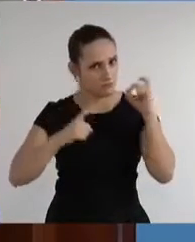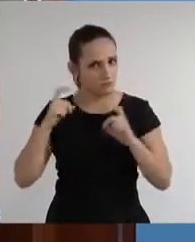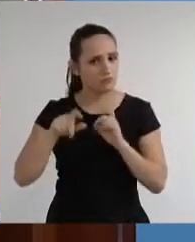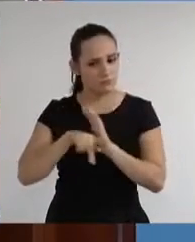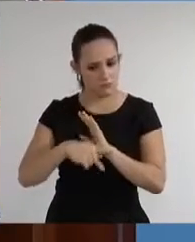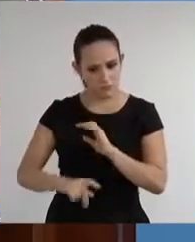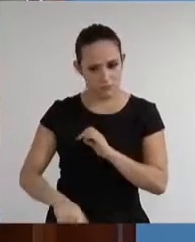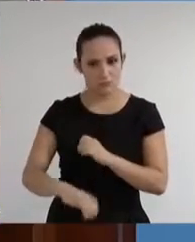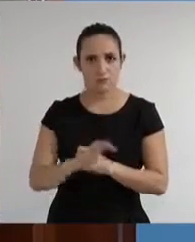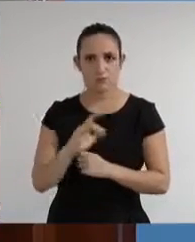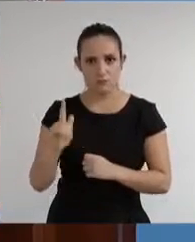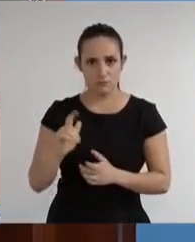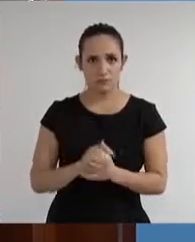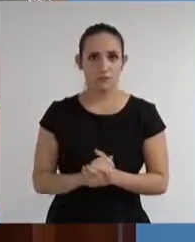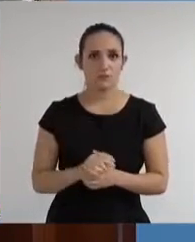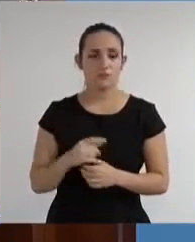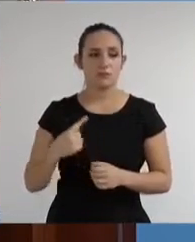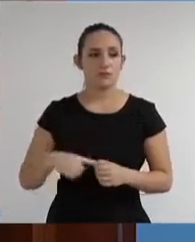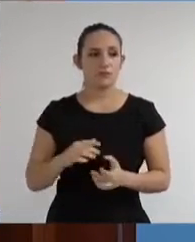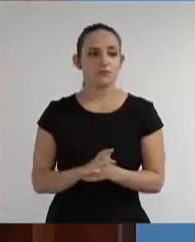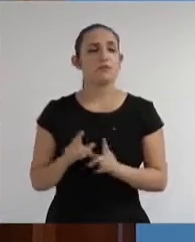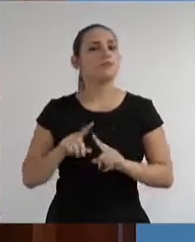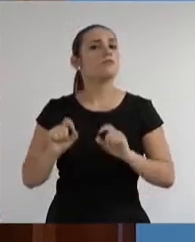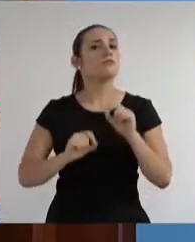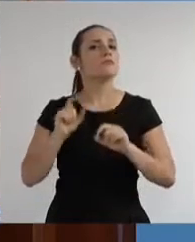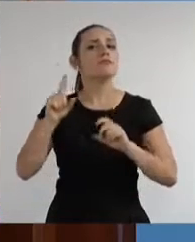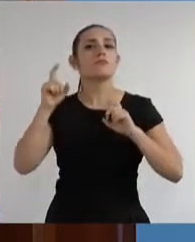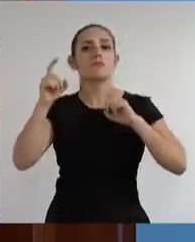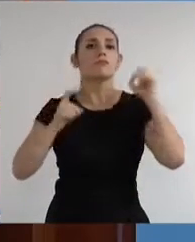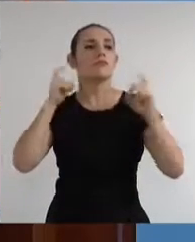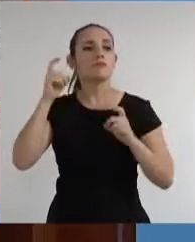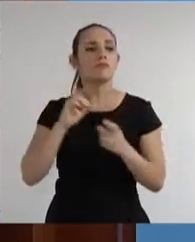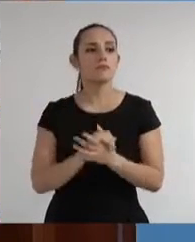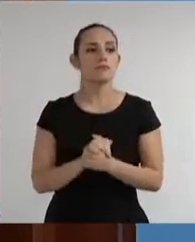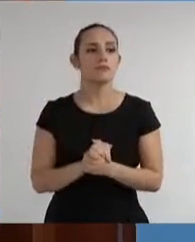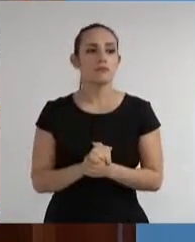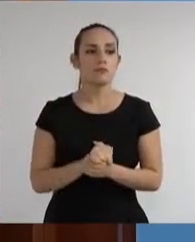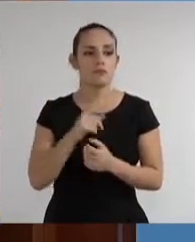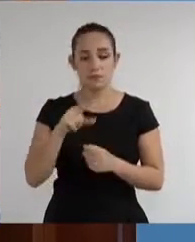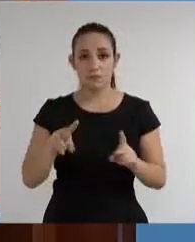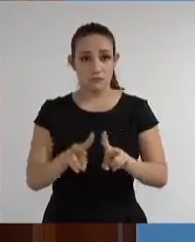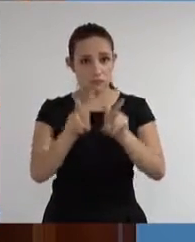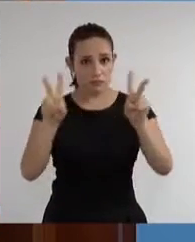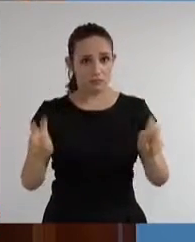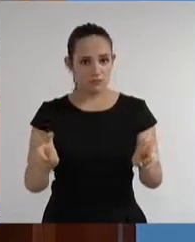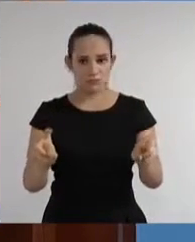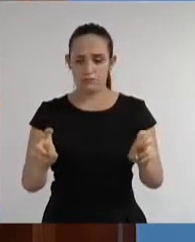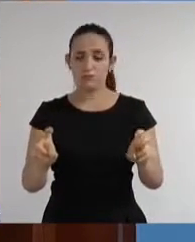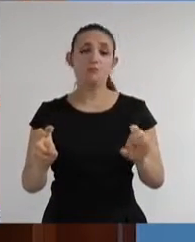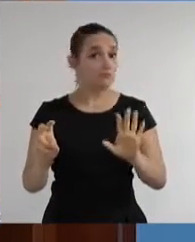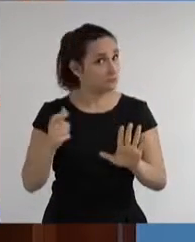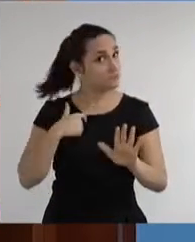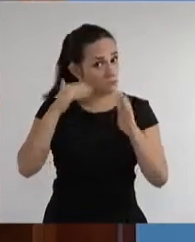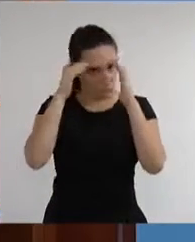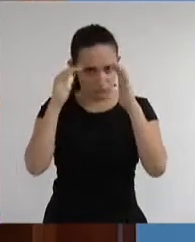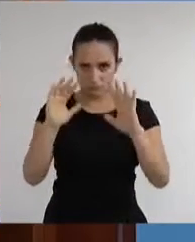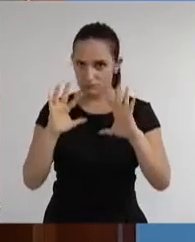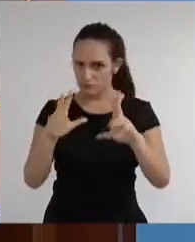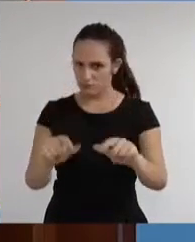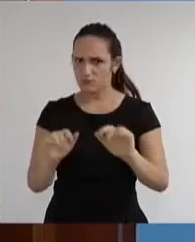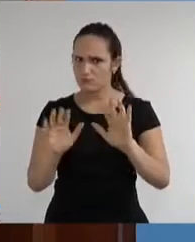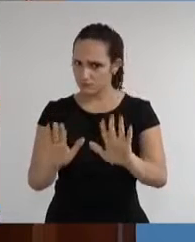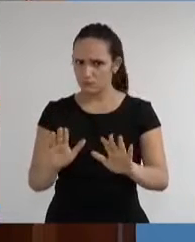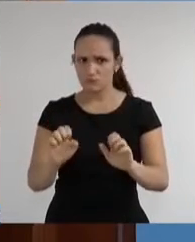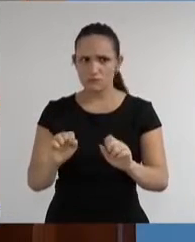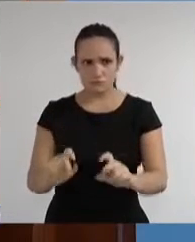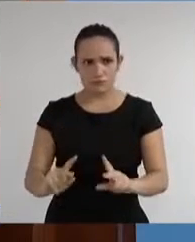cidade. E a nossa preocupação, ela tange, com todo o respeito que eu tenho